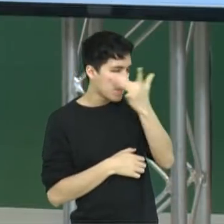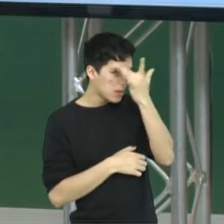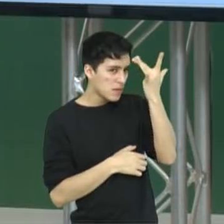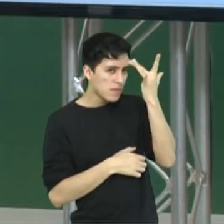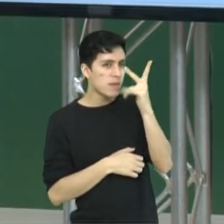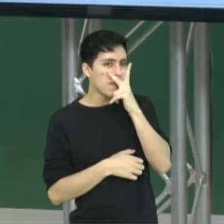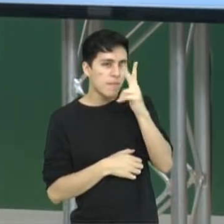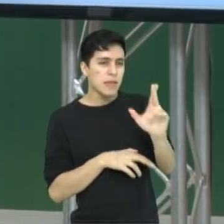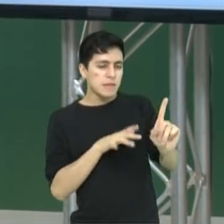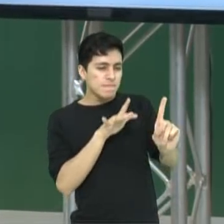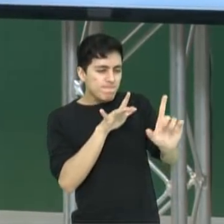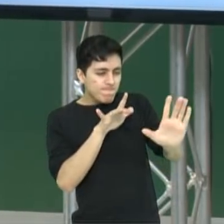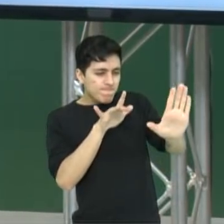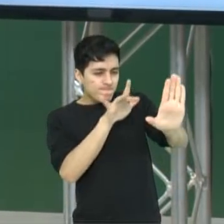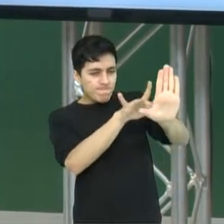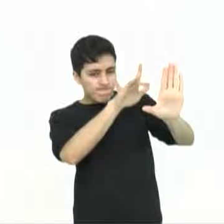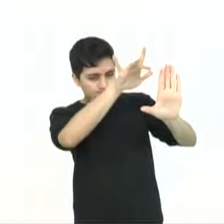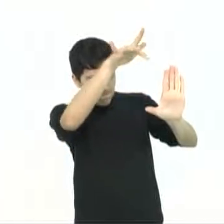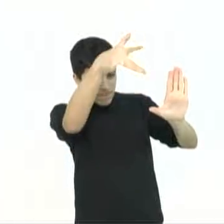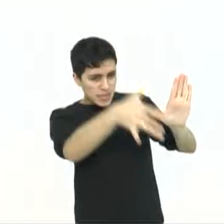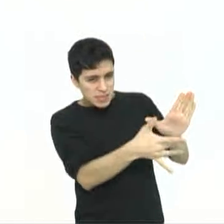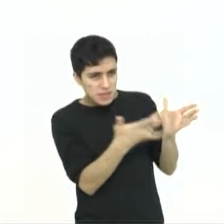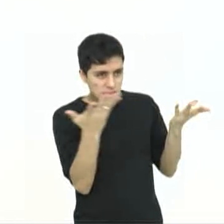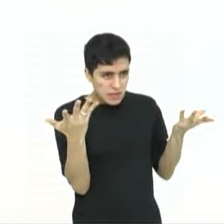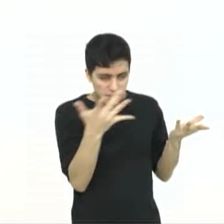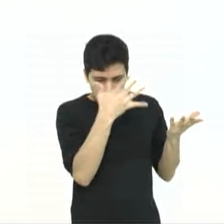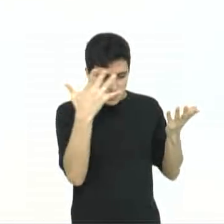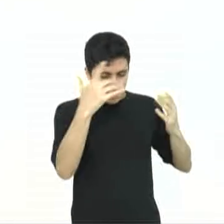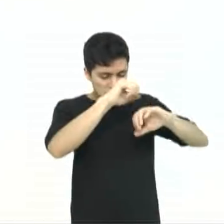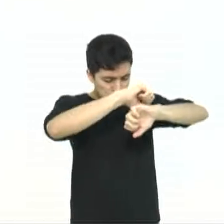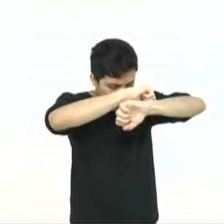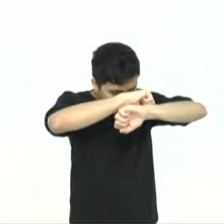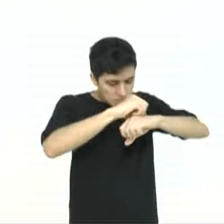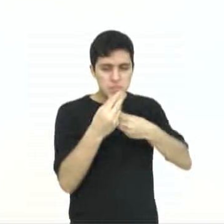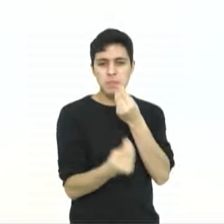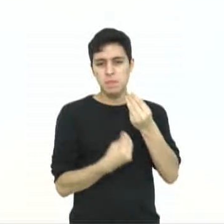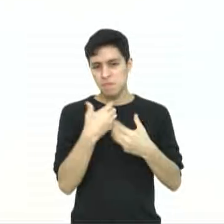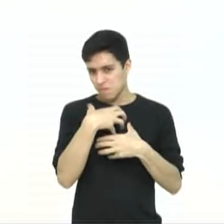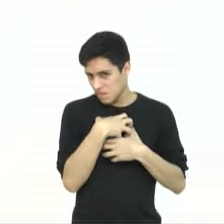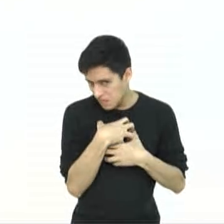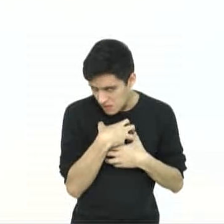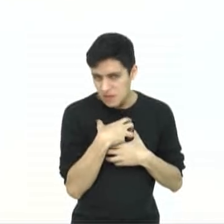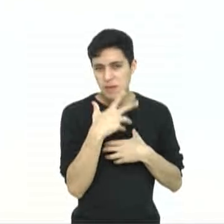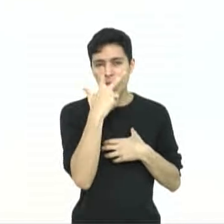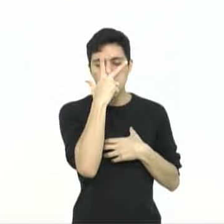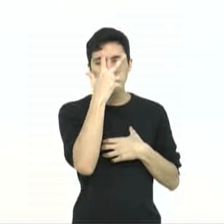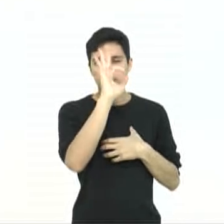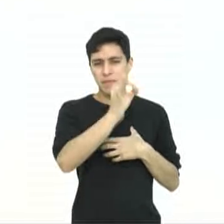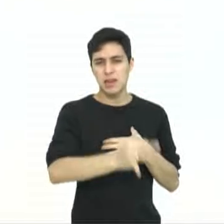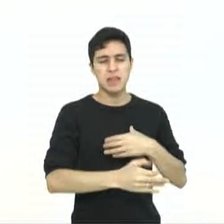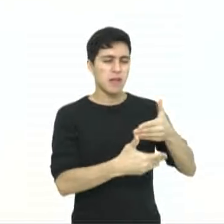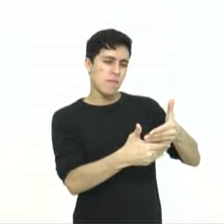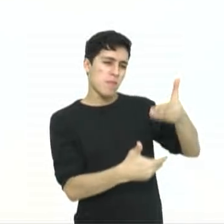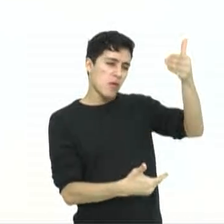né, galerinha? Dá para ver o pessoal aqui, né, postando, colocando a sua mão, um momento de